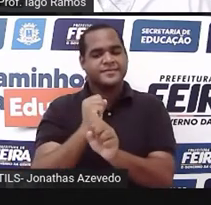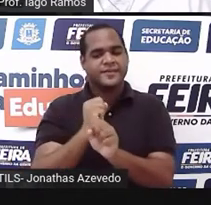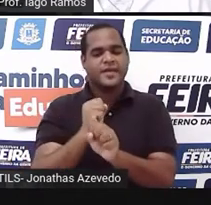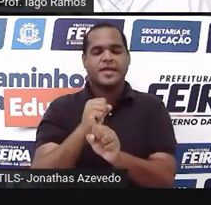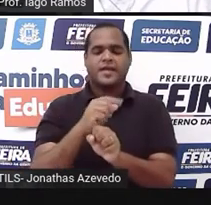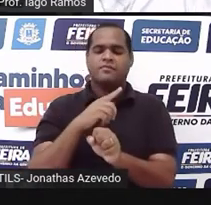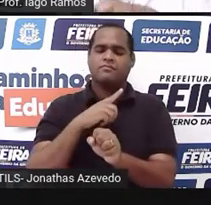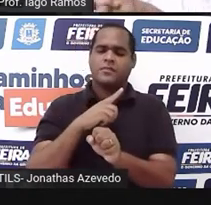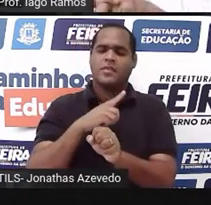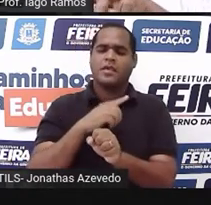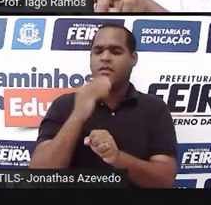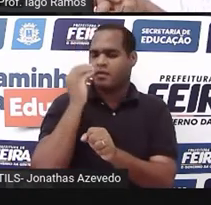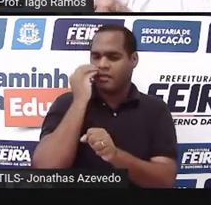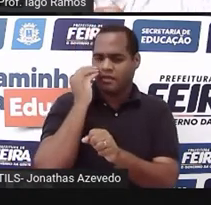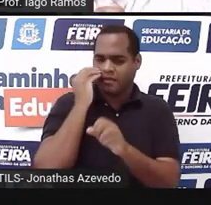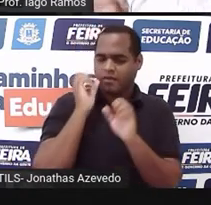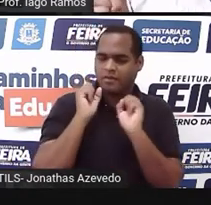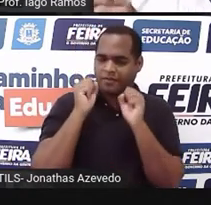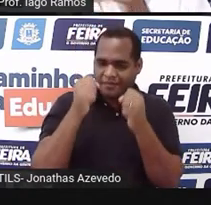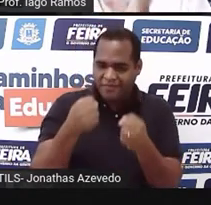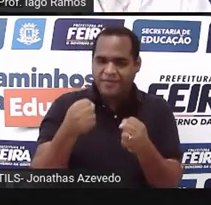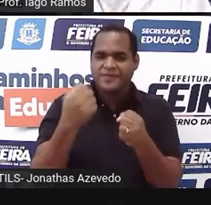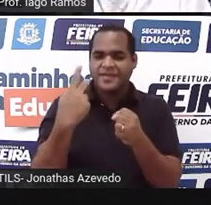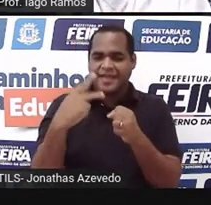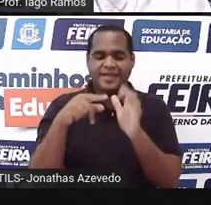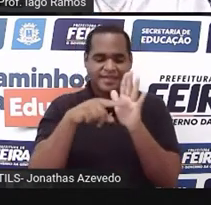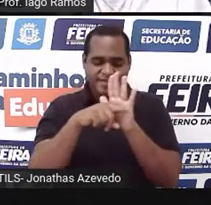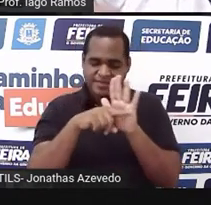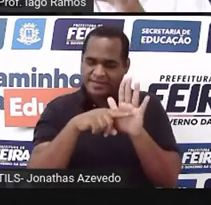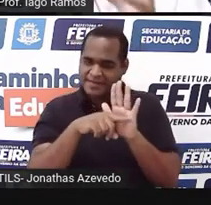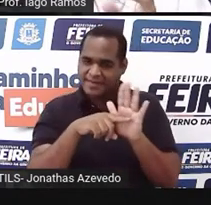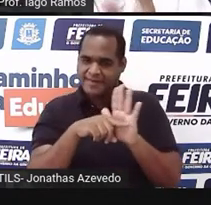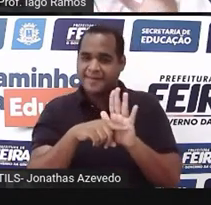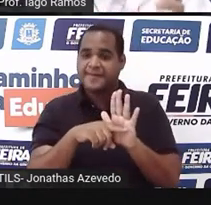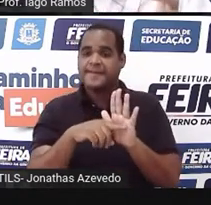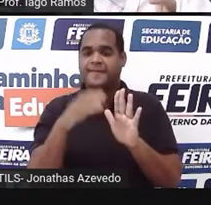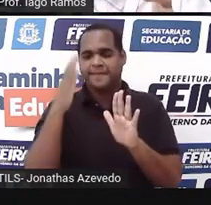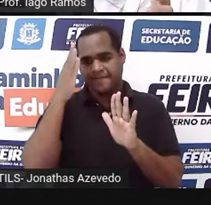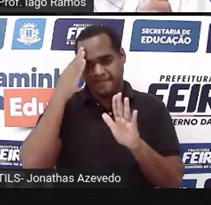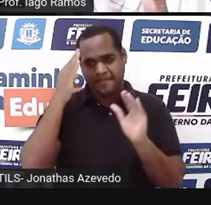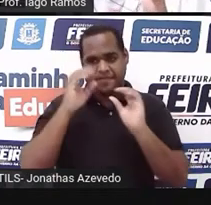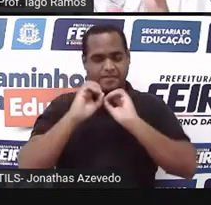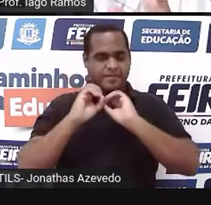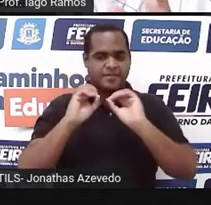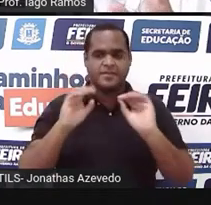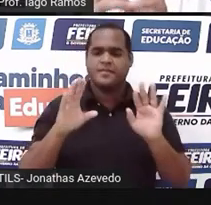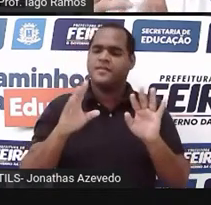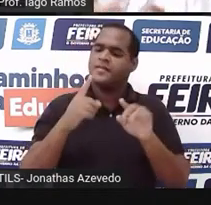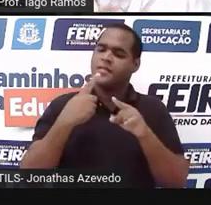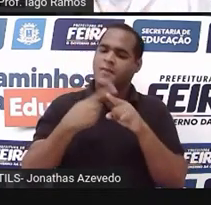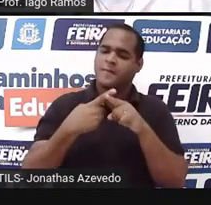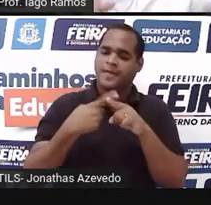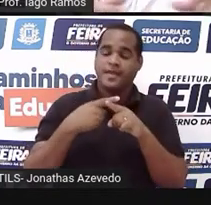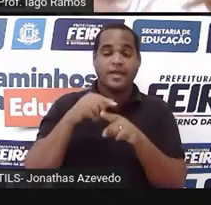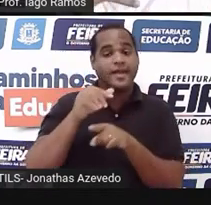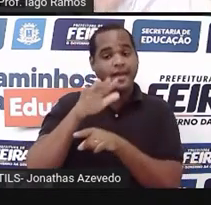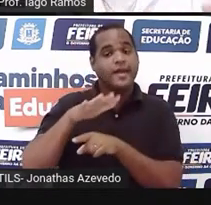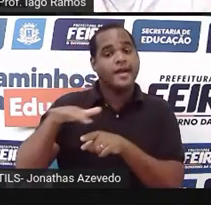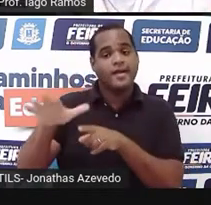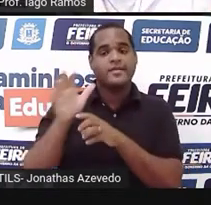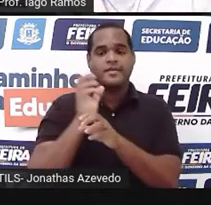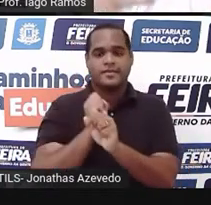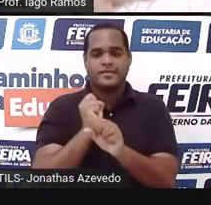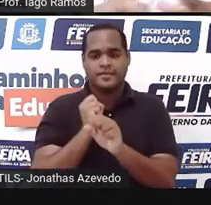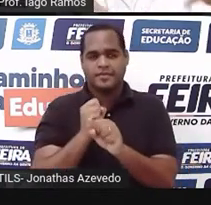fazer com que a gente faça uma investigação e entenda o porquê que o cálculo da área